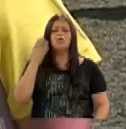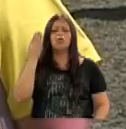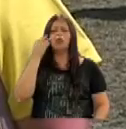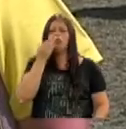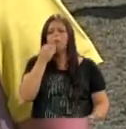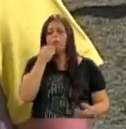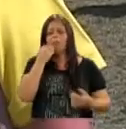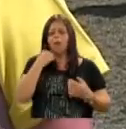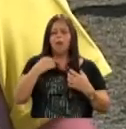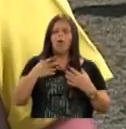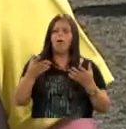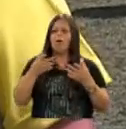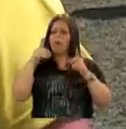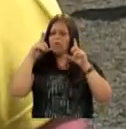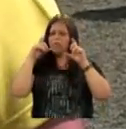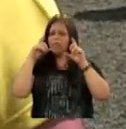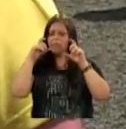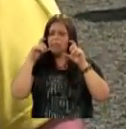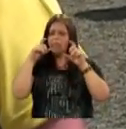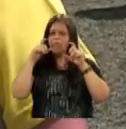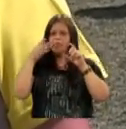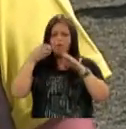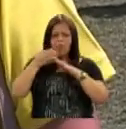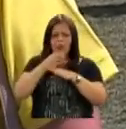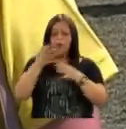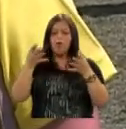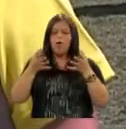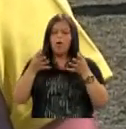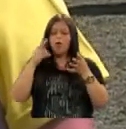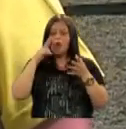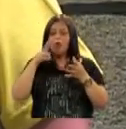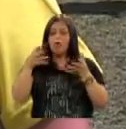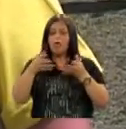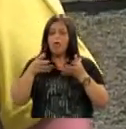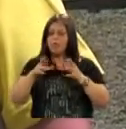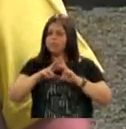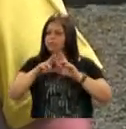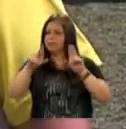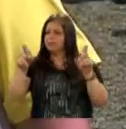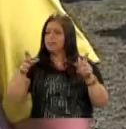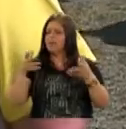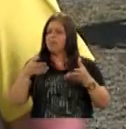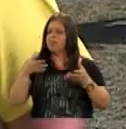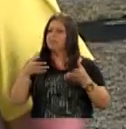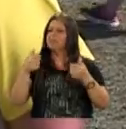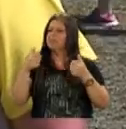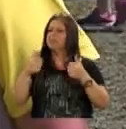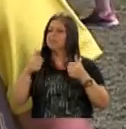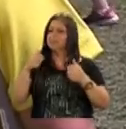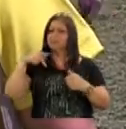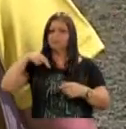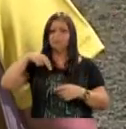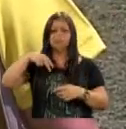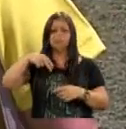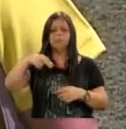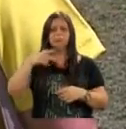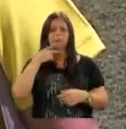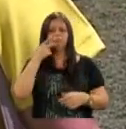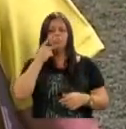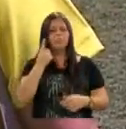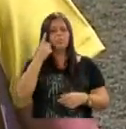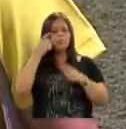e olha a foto dele uma letra olha agora não é jucilei que foi a pai não tem primeiro lugar é